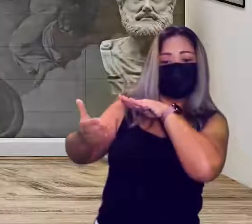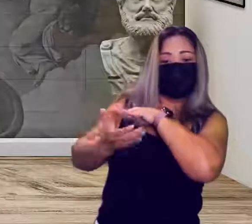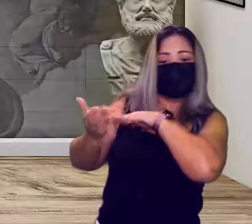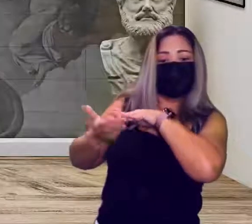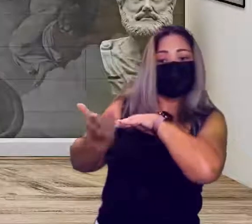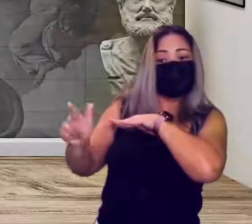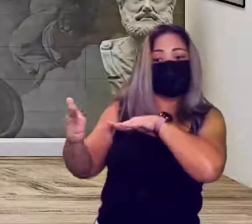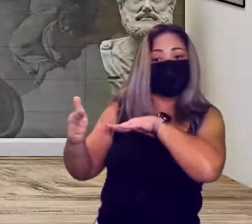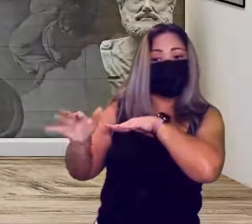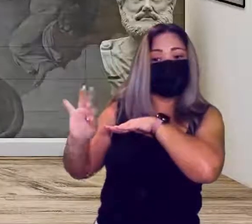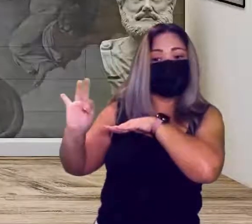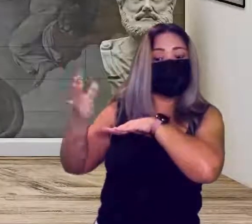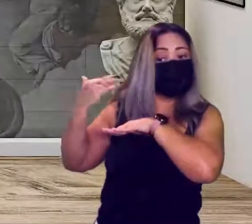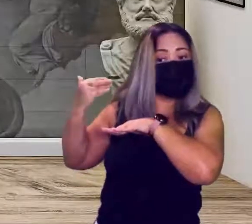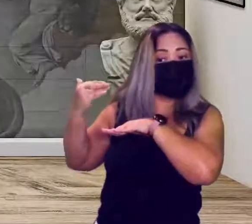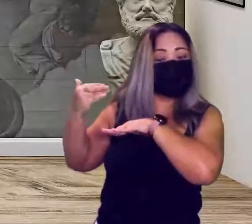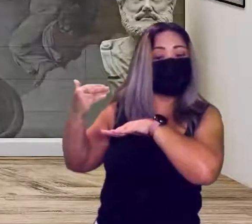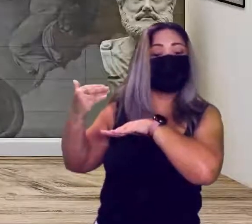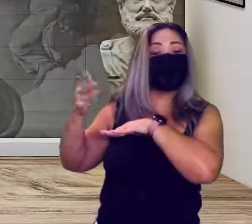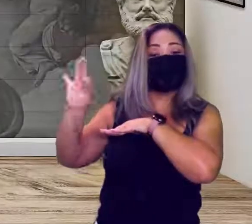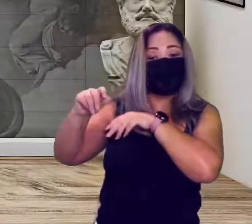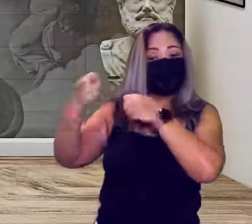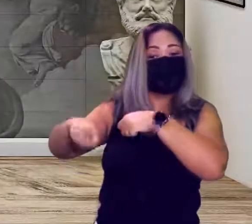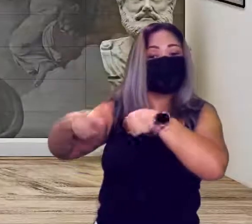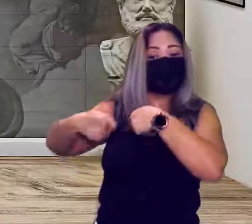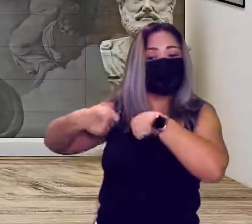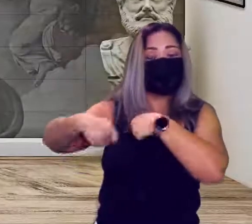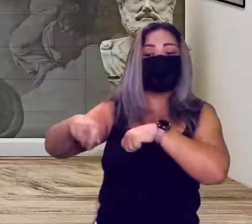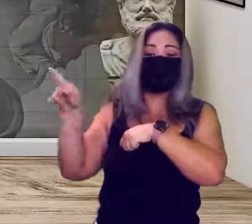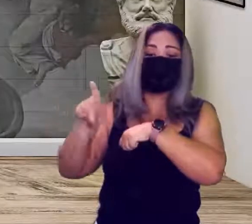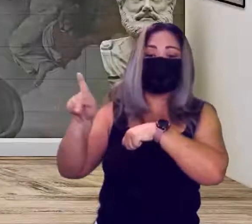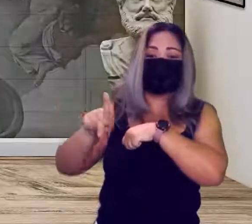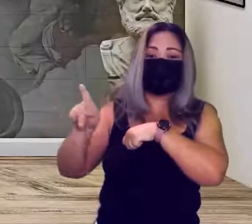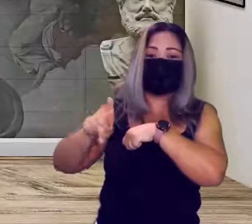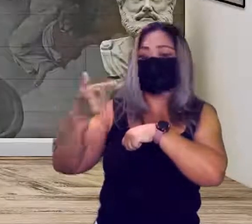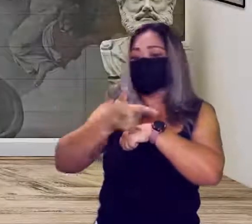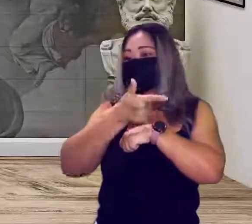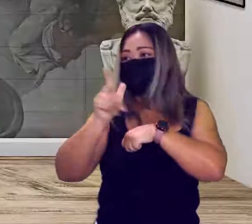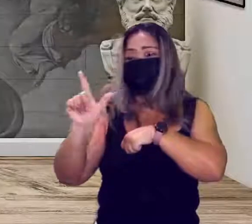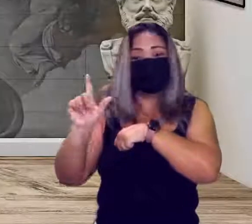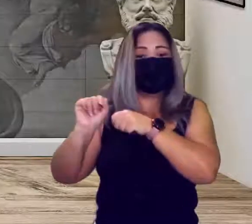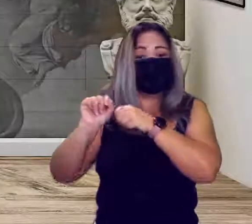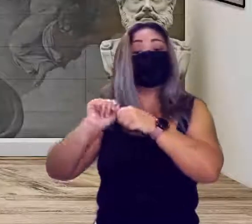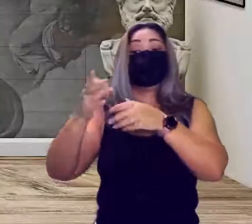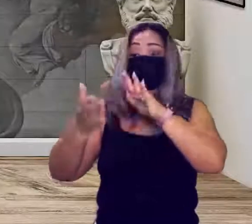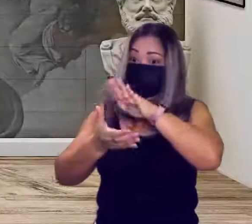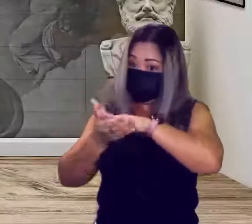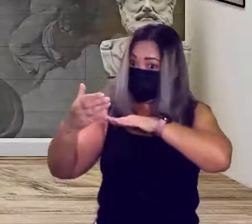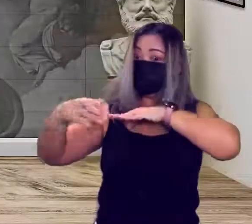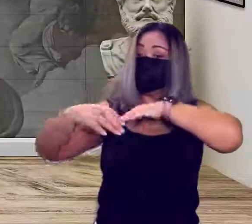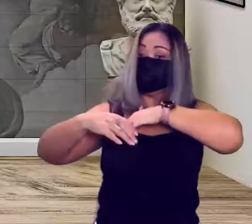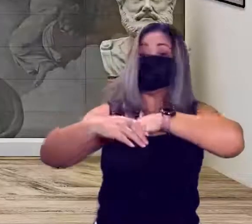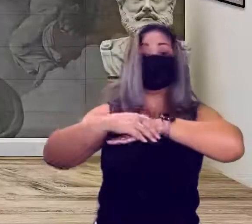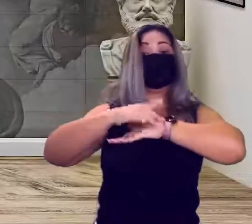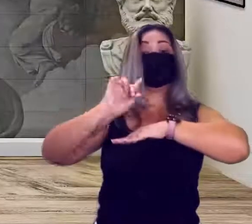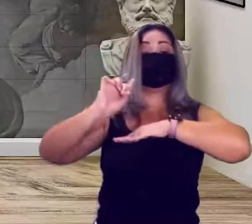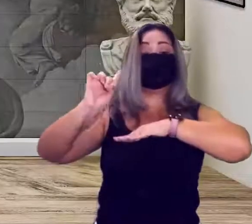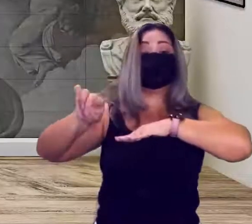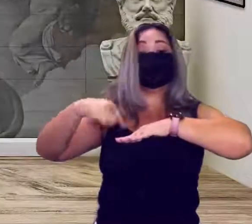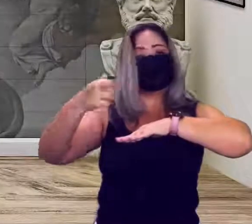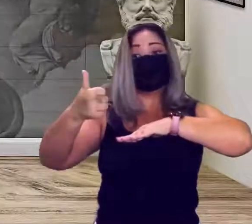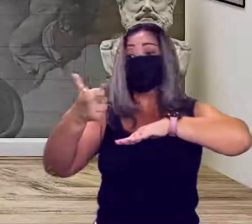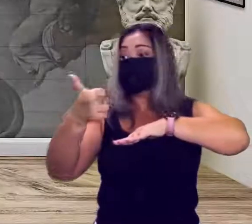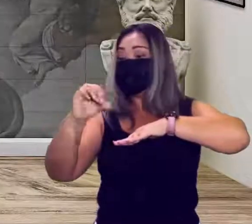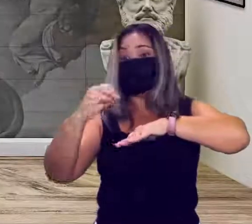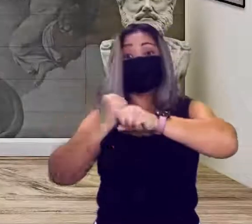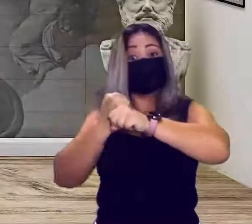ele não existia. Aí, pela necessidade do professor e de outros, passou a existir o tênis. Porém, daqui 10